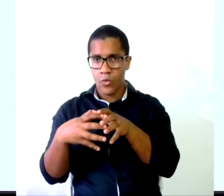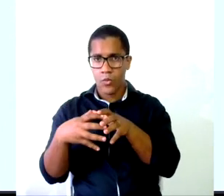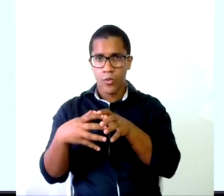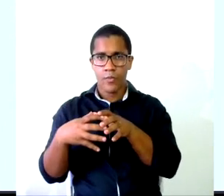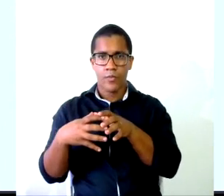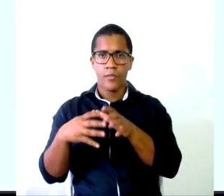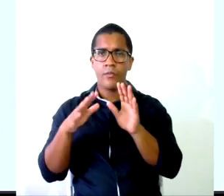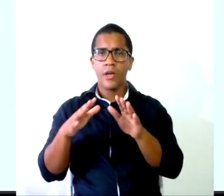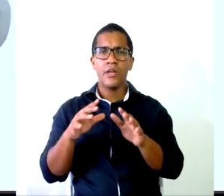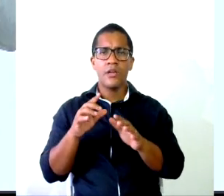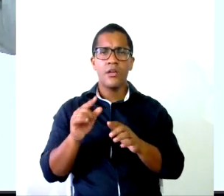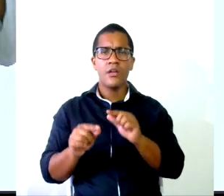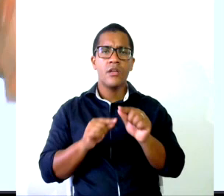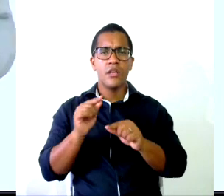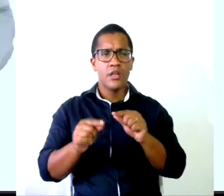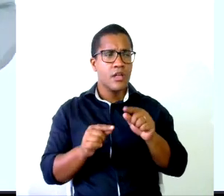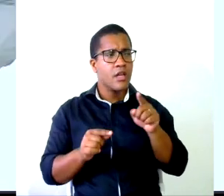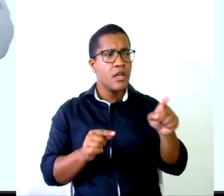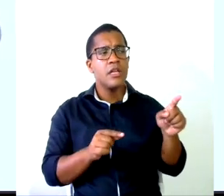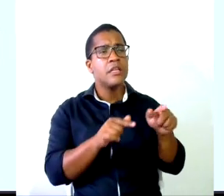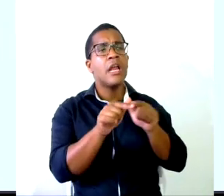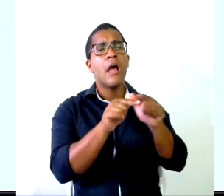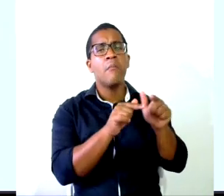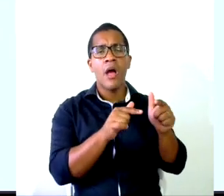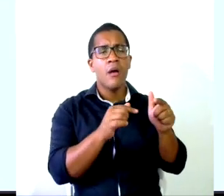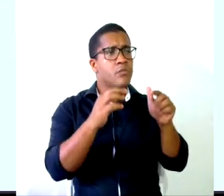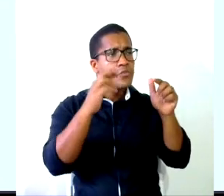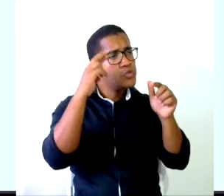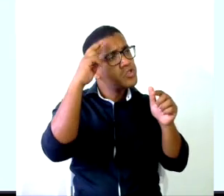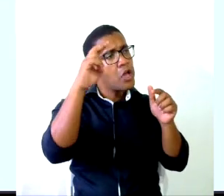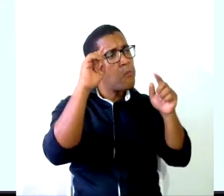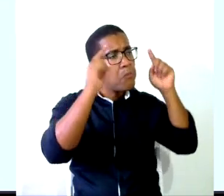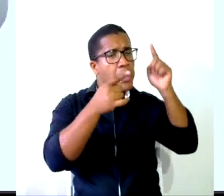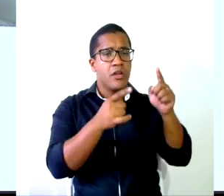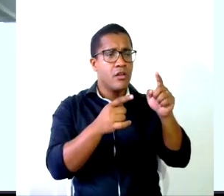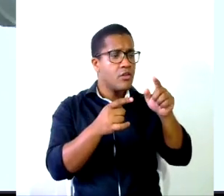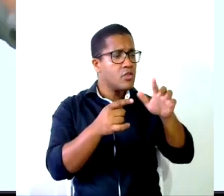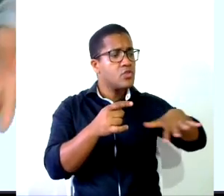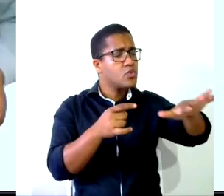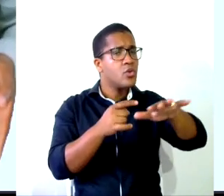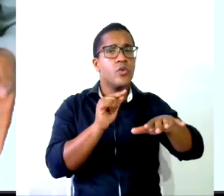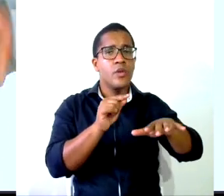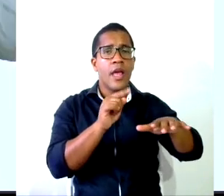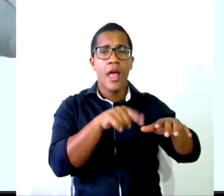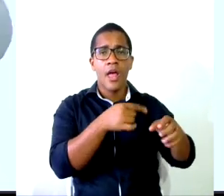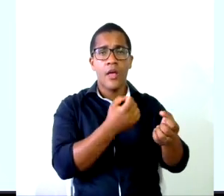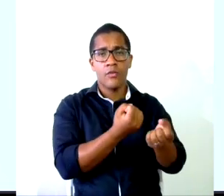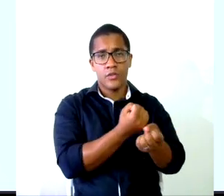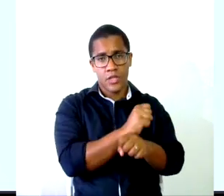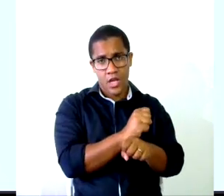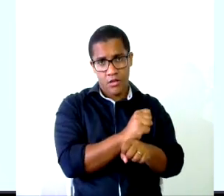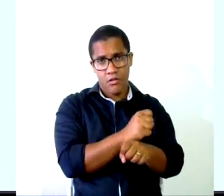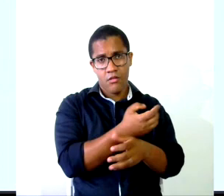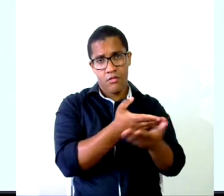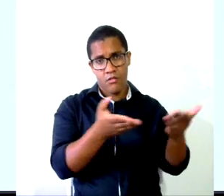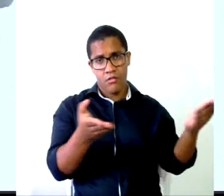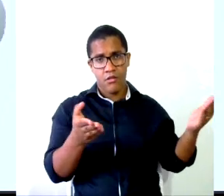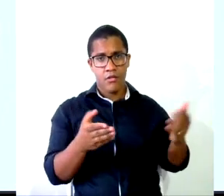essa demanda de trabalho? Os prisioneiros de guerra e os prisioneiros por